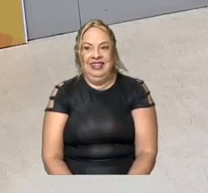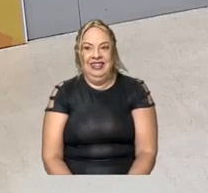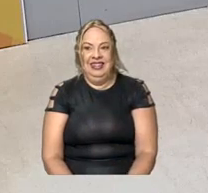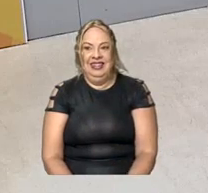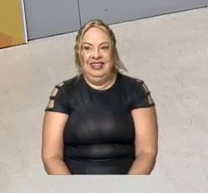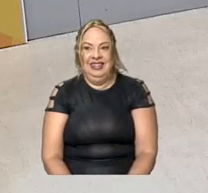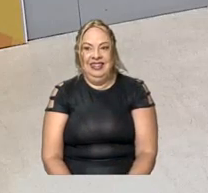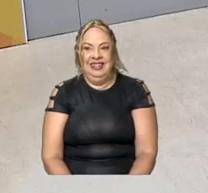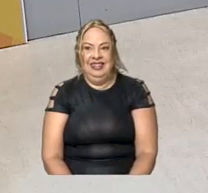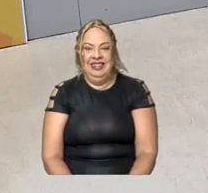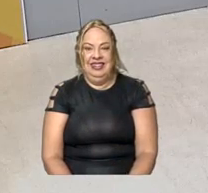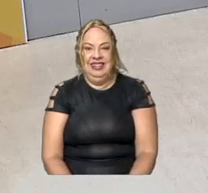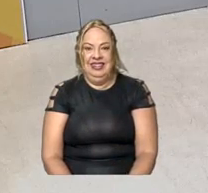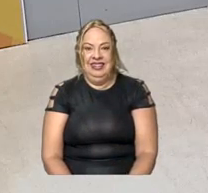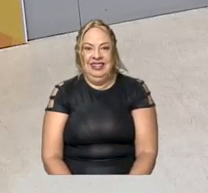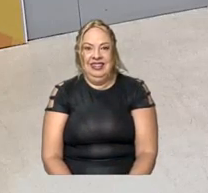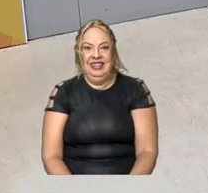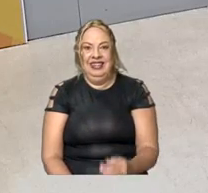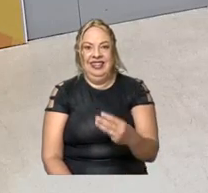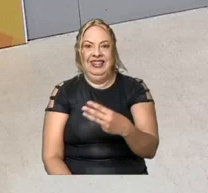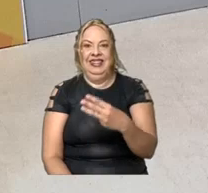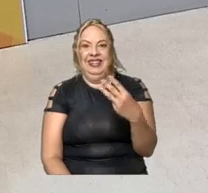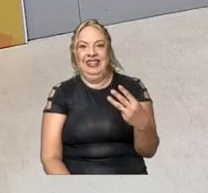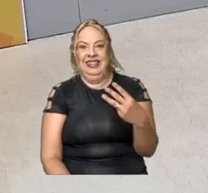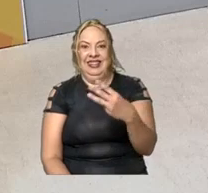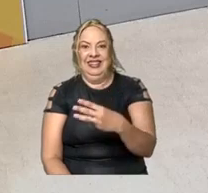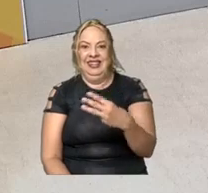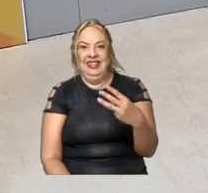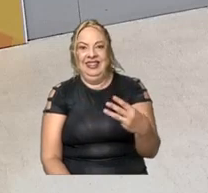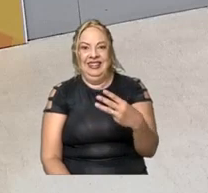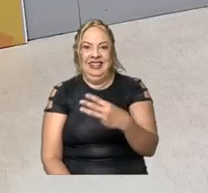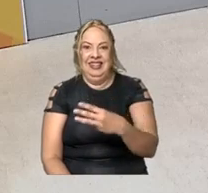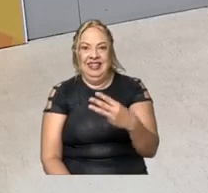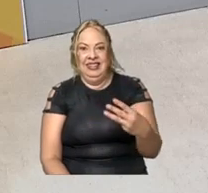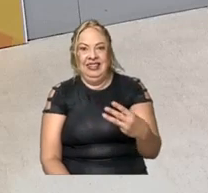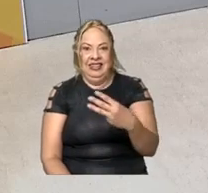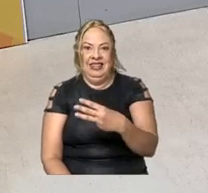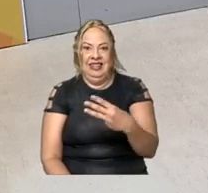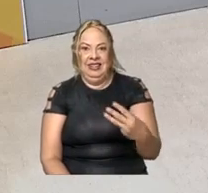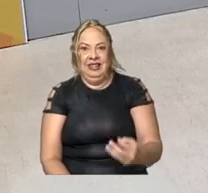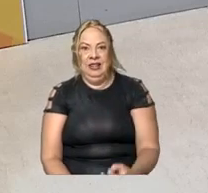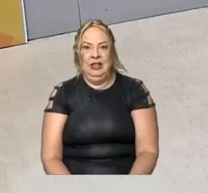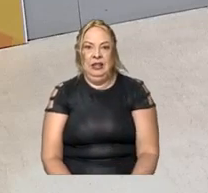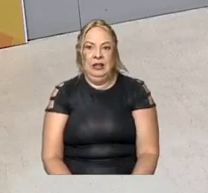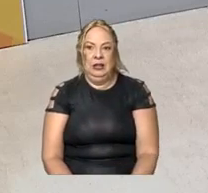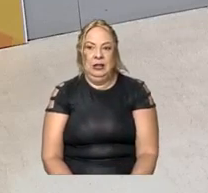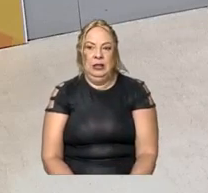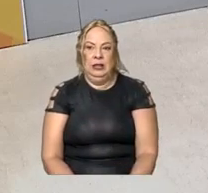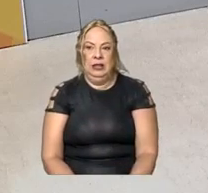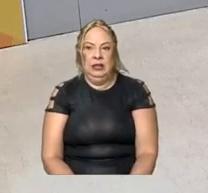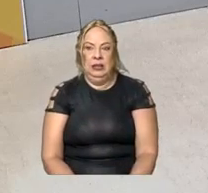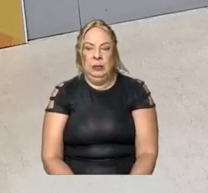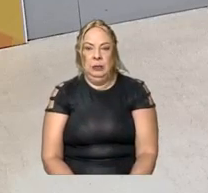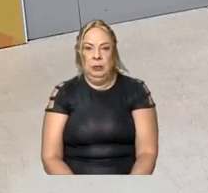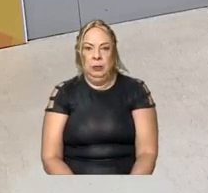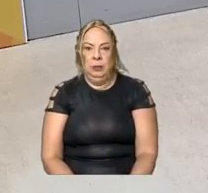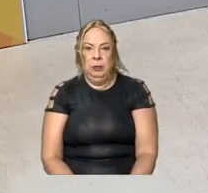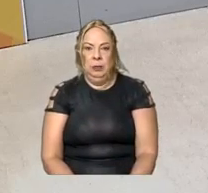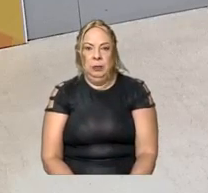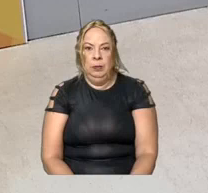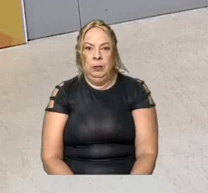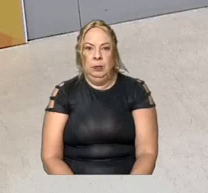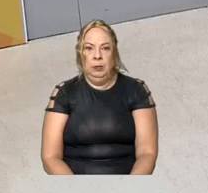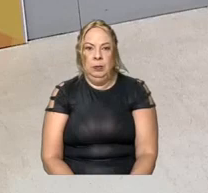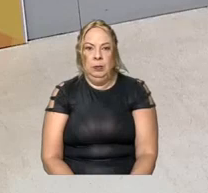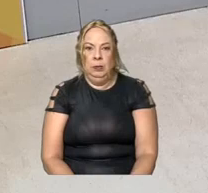vem bolinha, número, número 33, 33, 33 é a bolinha da vez e agora número